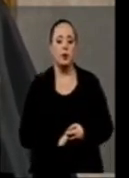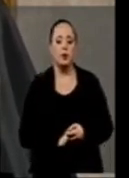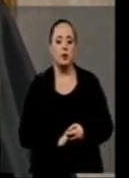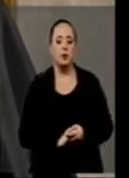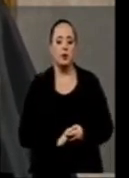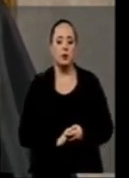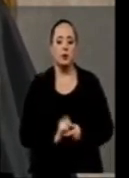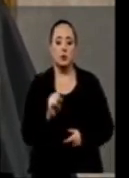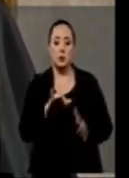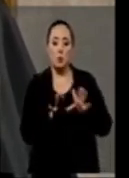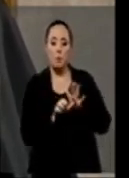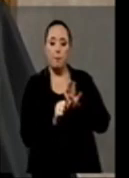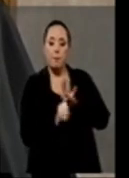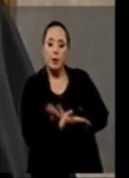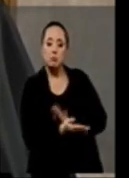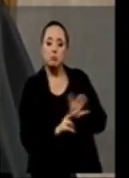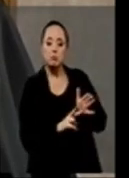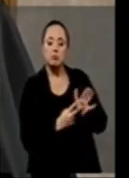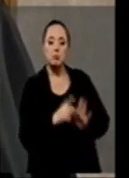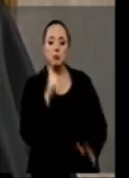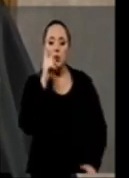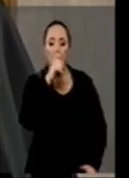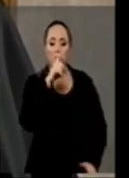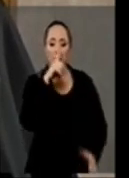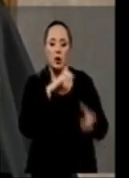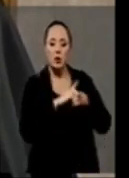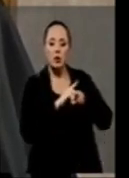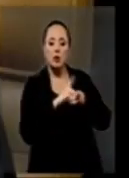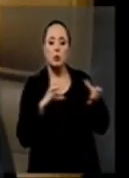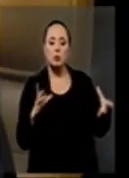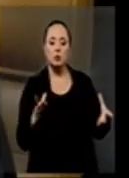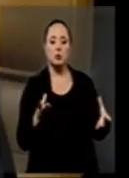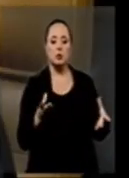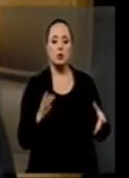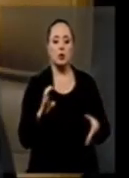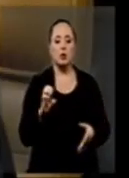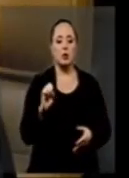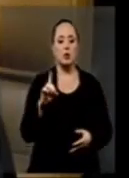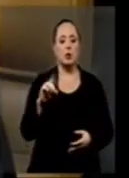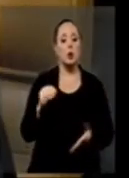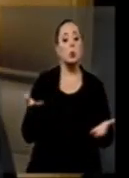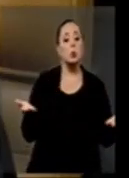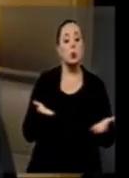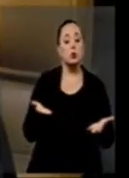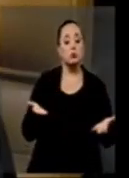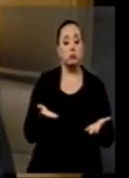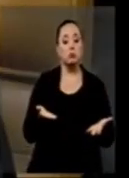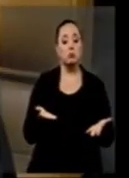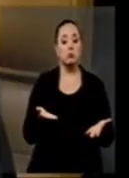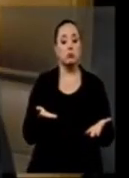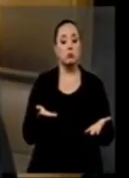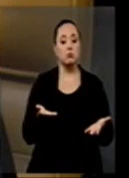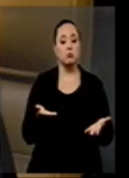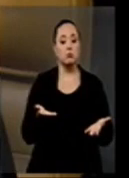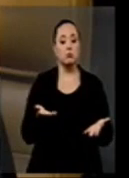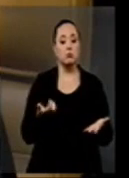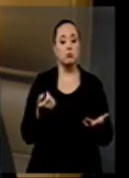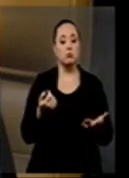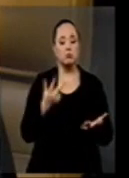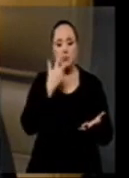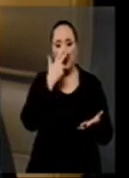que a corrupção é uma deformação do regime democrático no estado contemporâneo a ser incessantemente